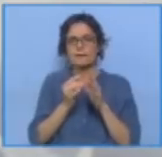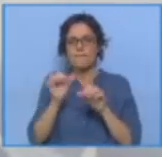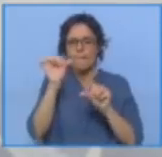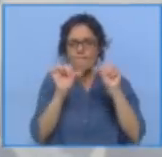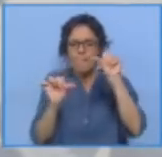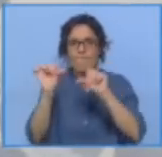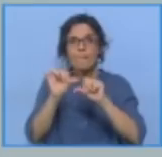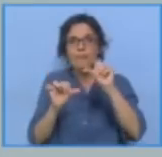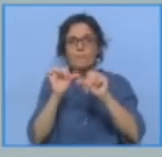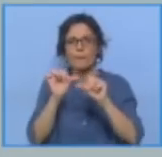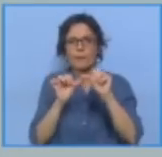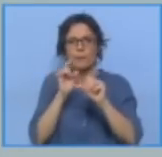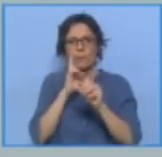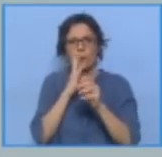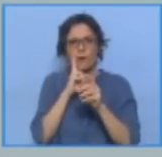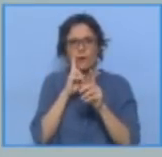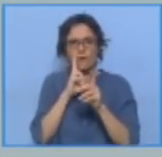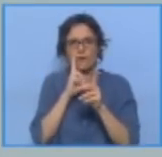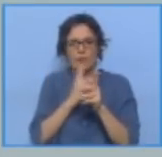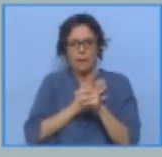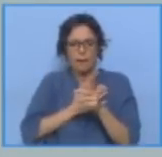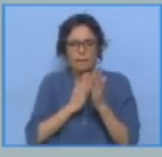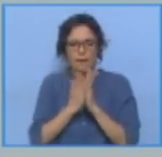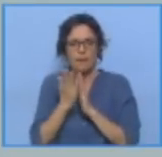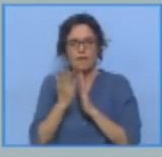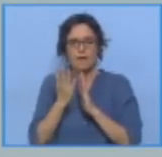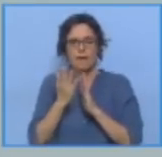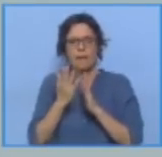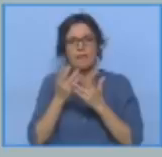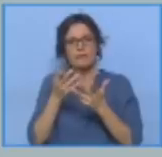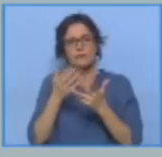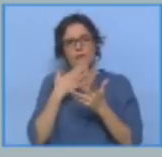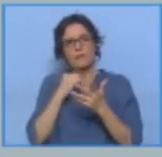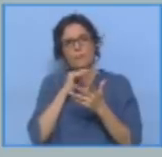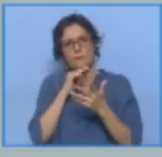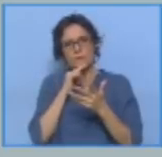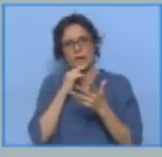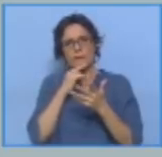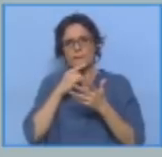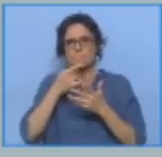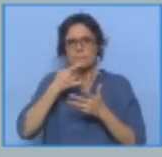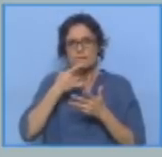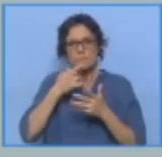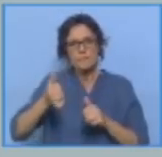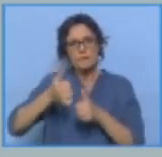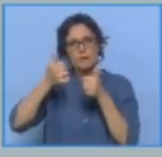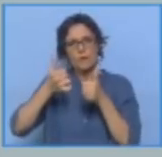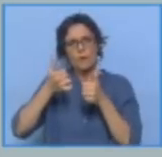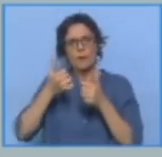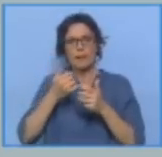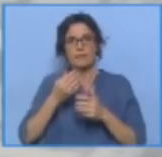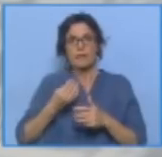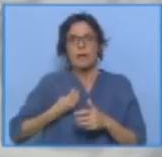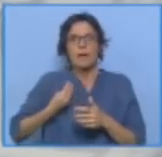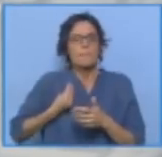ter medo da dúvida. Não ter medo da dúvida e dialogar a partir da dúvida na procura. E abrir um canal muito